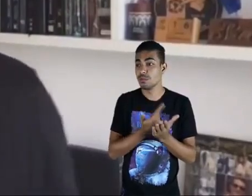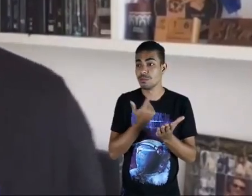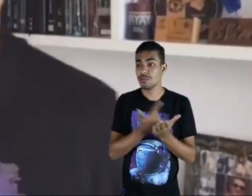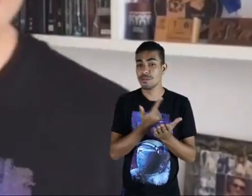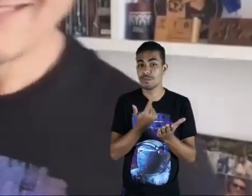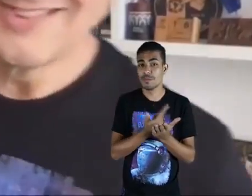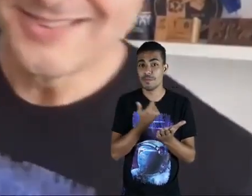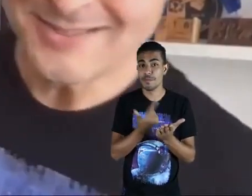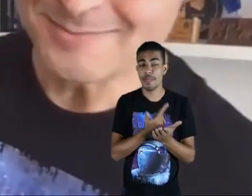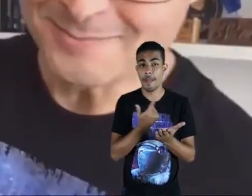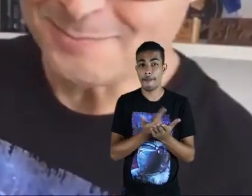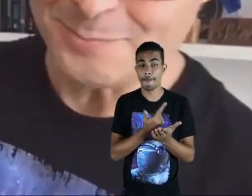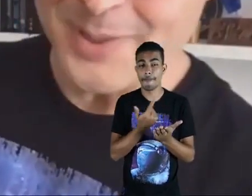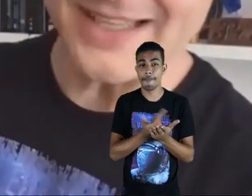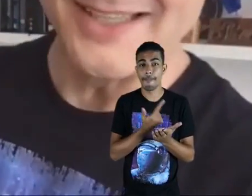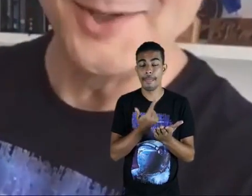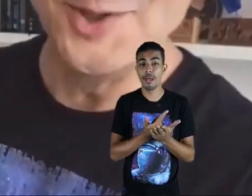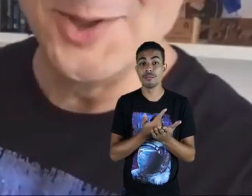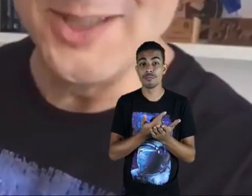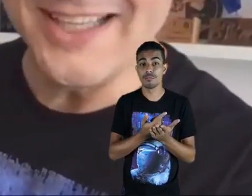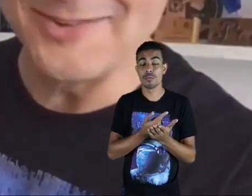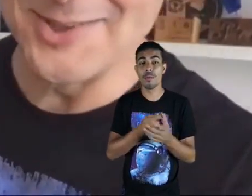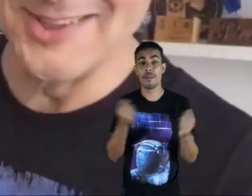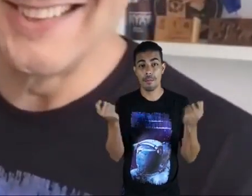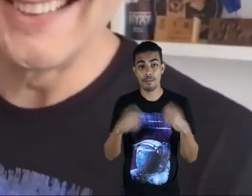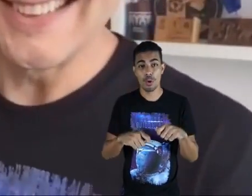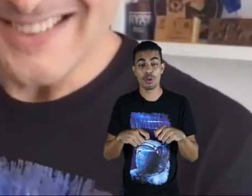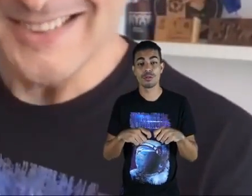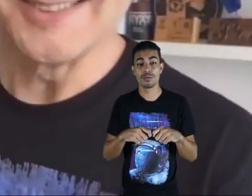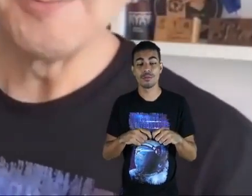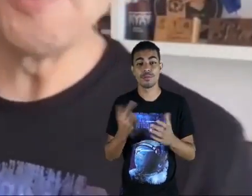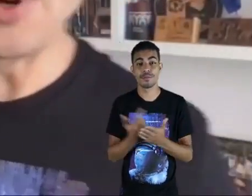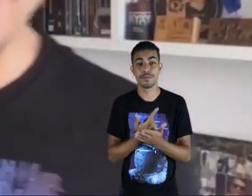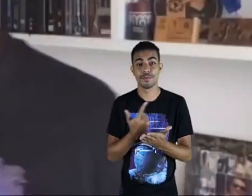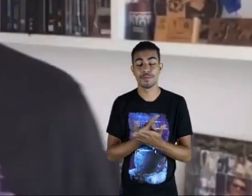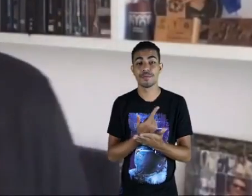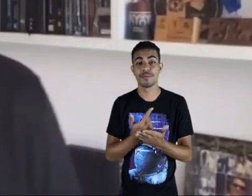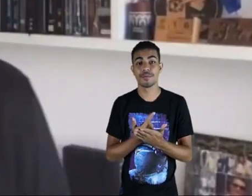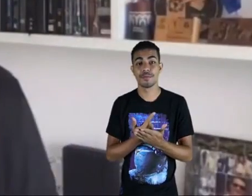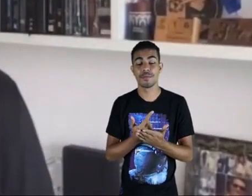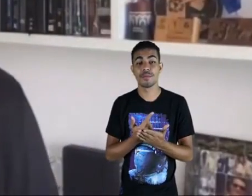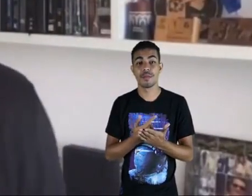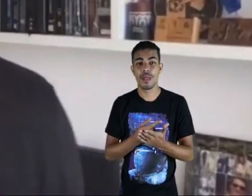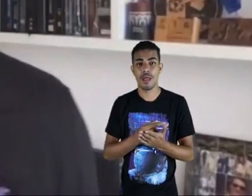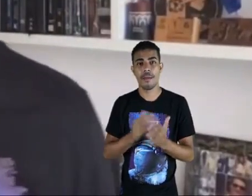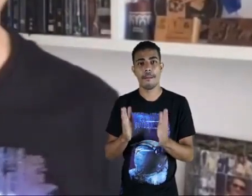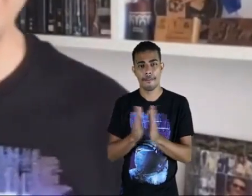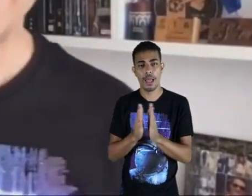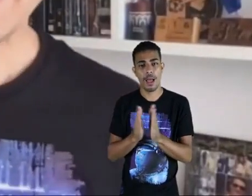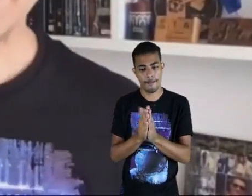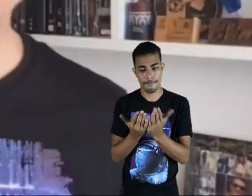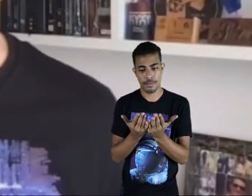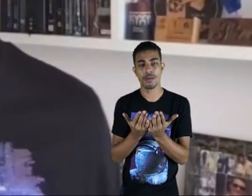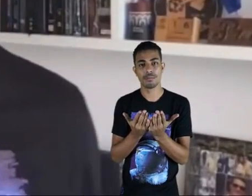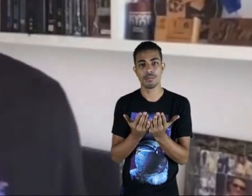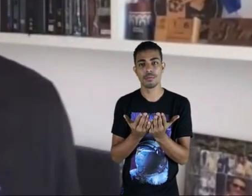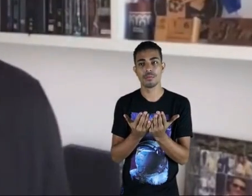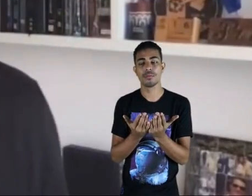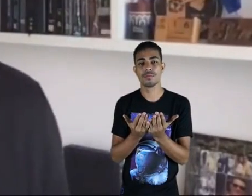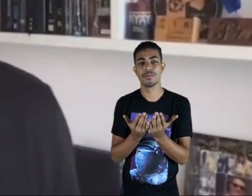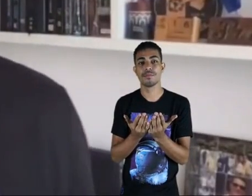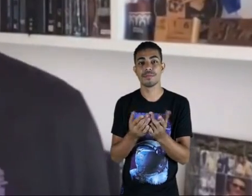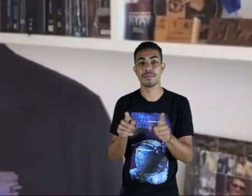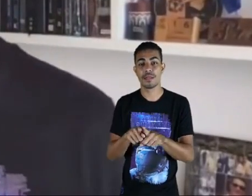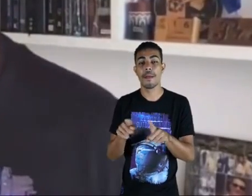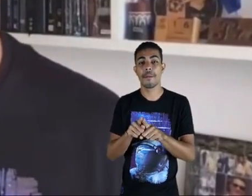o livro. Pegue o livro. Ponha na sua mão, que agora a gente quer